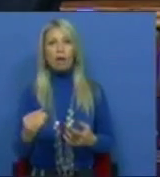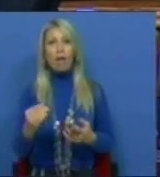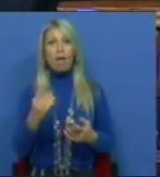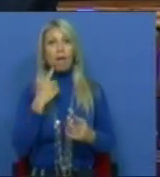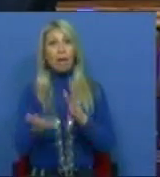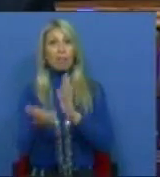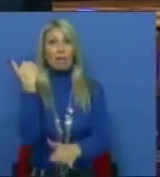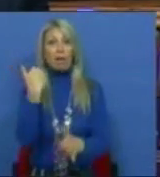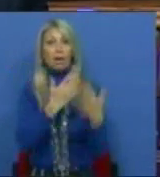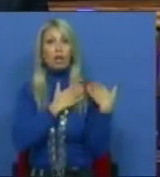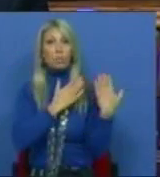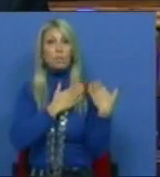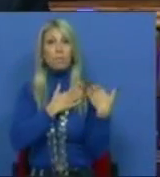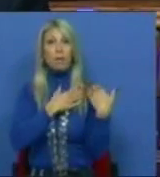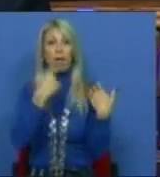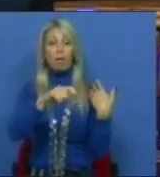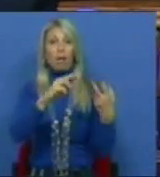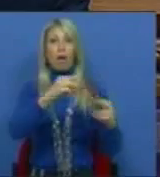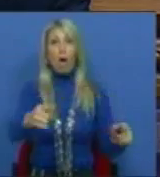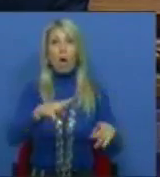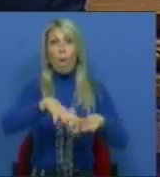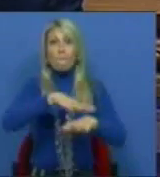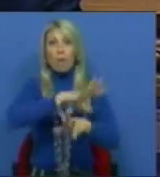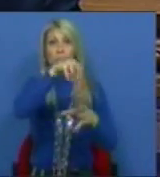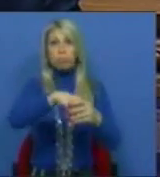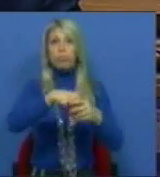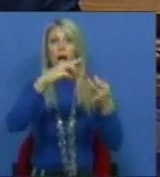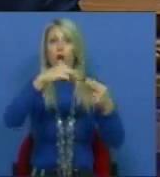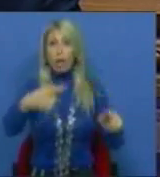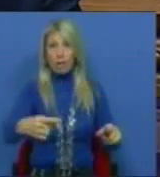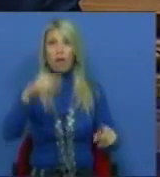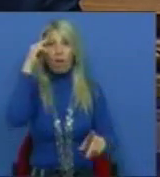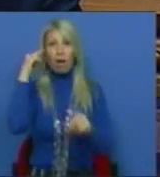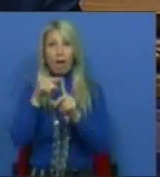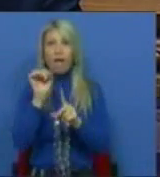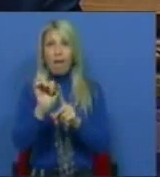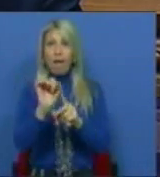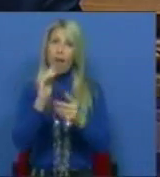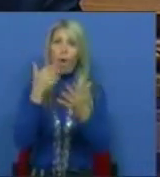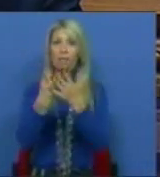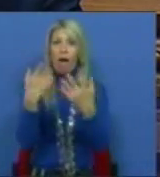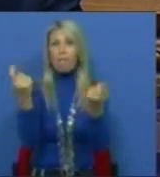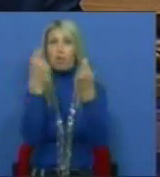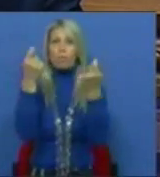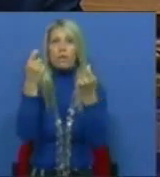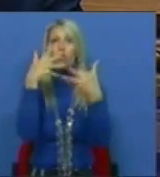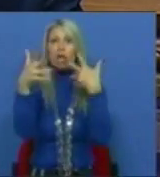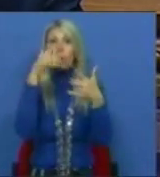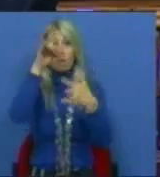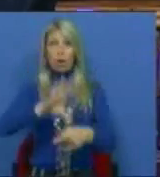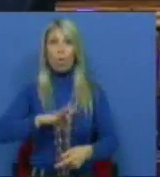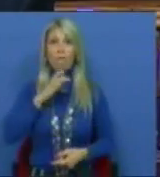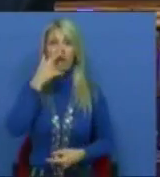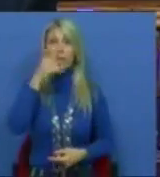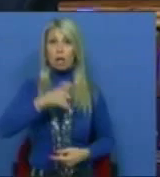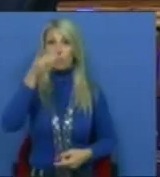desresponsabilizar financeiramente os autárquicos, os órgãos, os membros dos órgãos autárquicos, vai no sentido de promover a transparência e a confiança dos